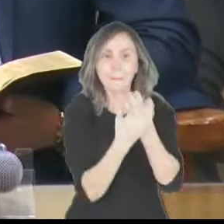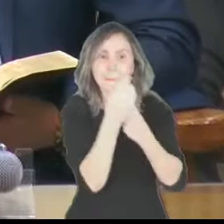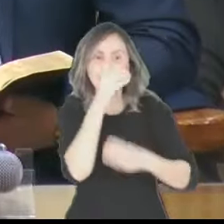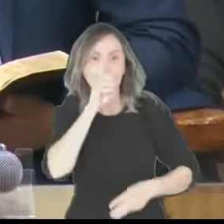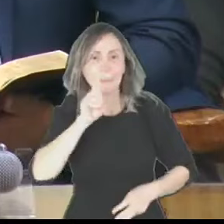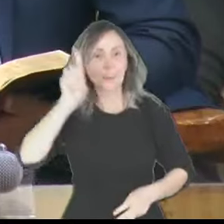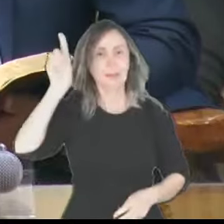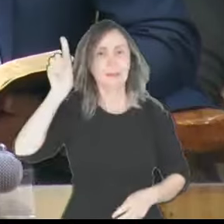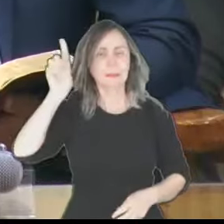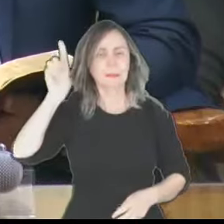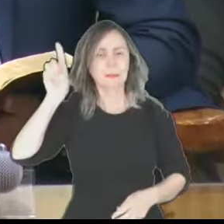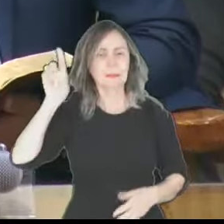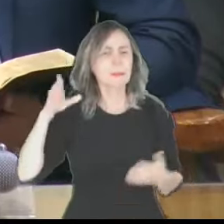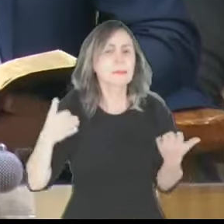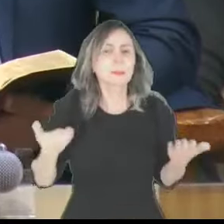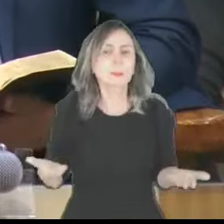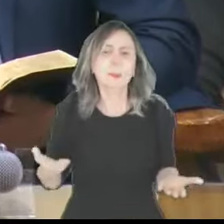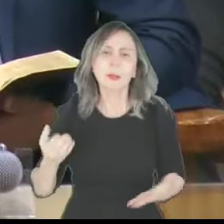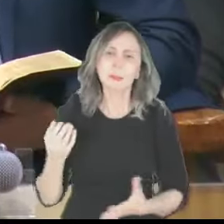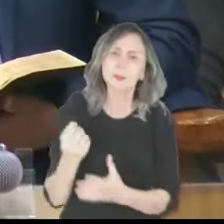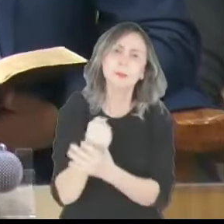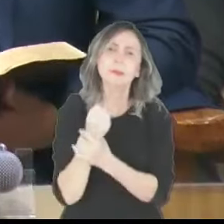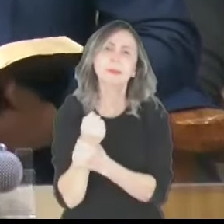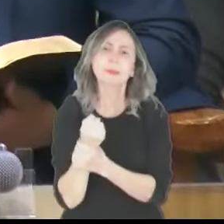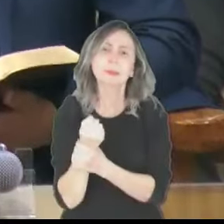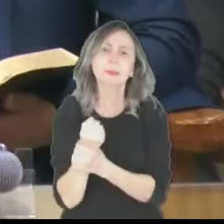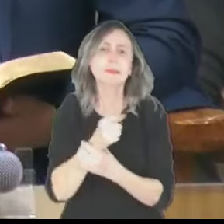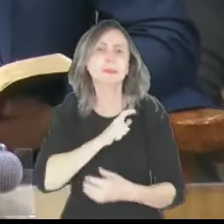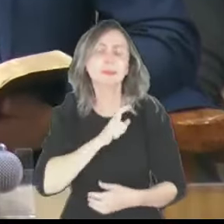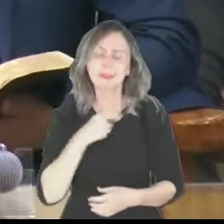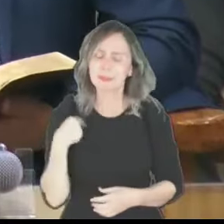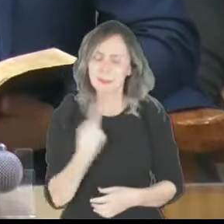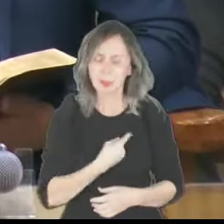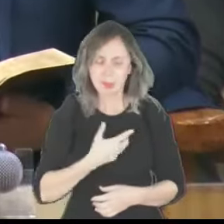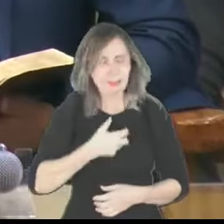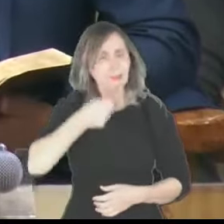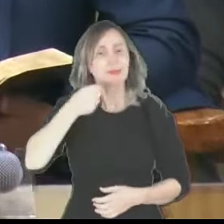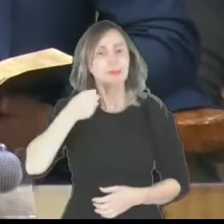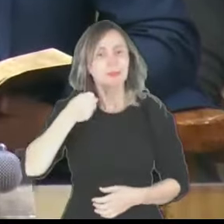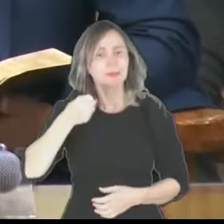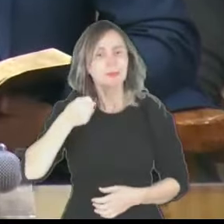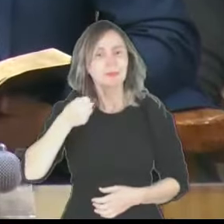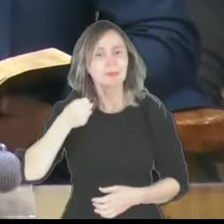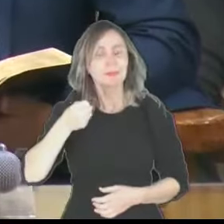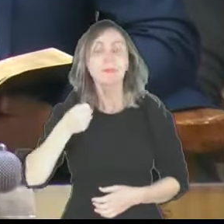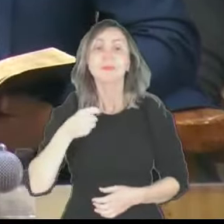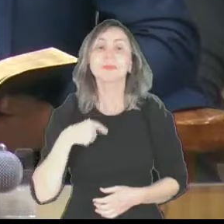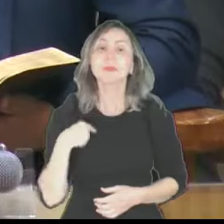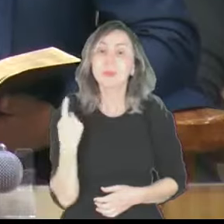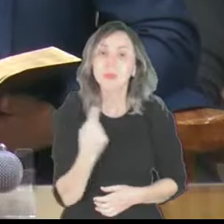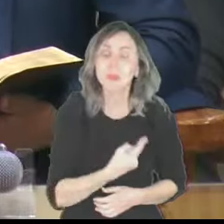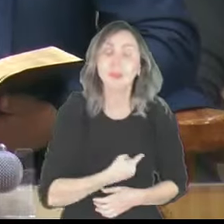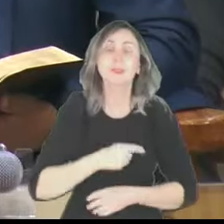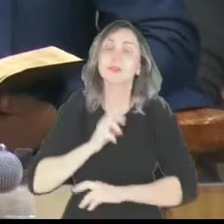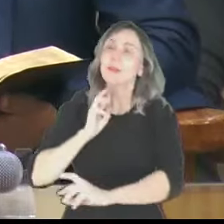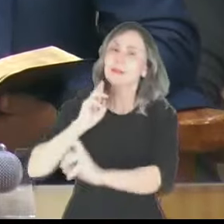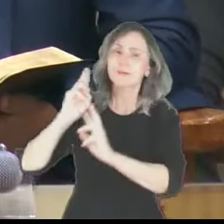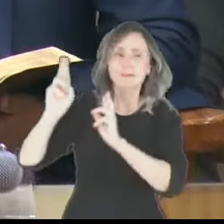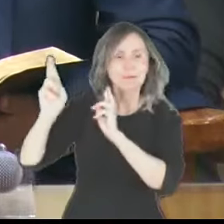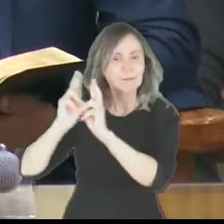E qual é a segurança que nós temos da nossa salvação? Do nosso relacionamento com Deus?